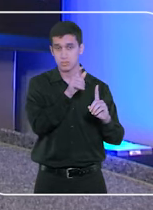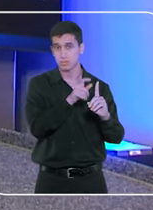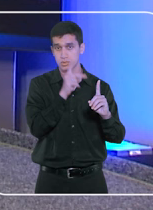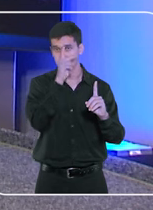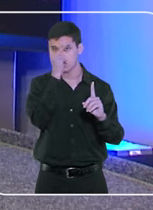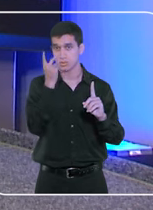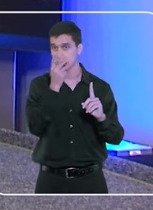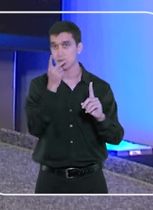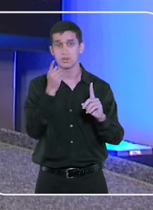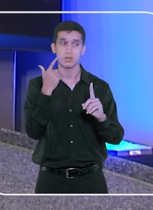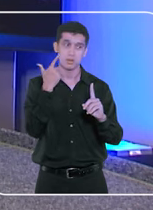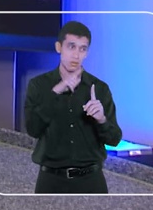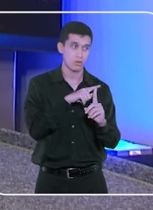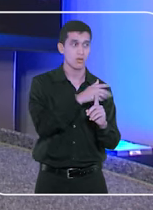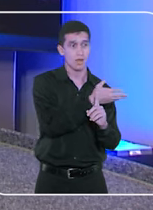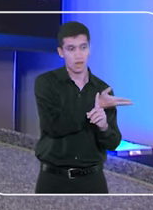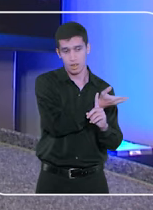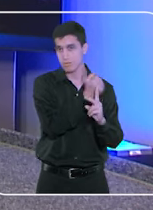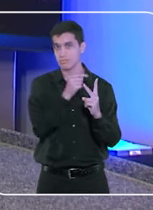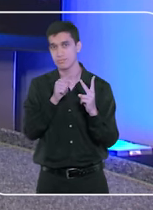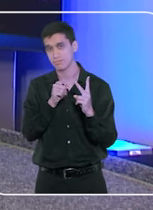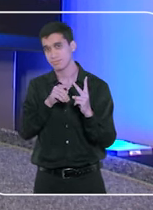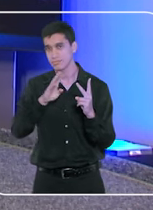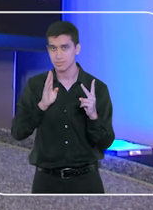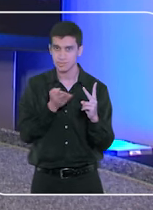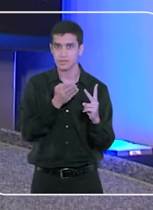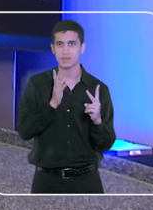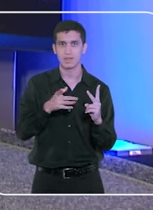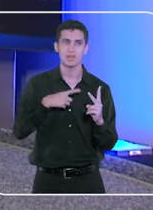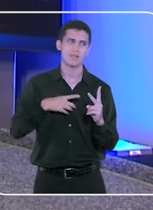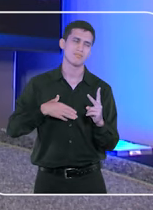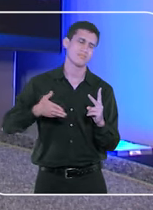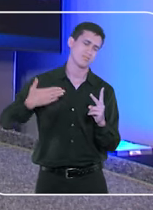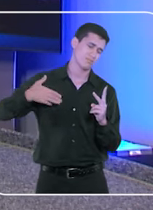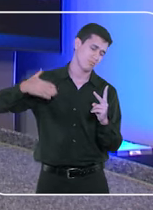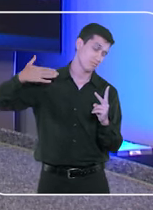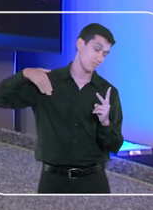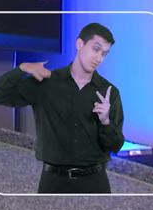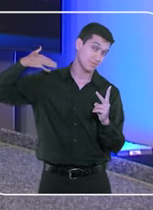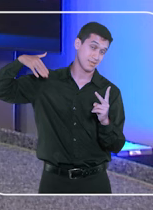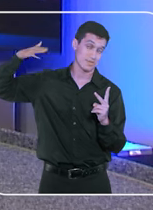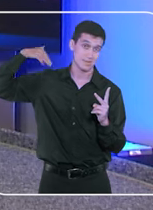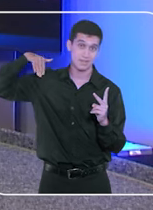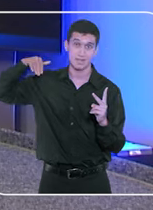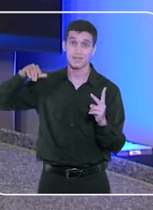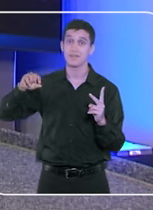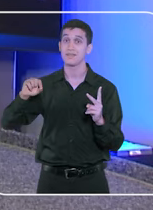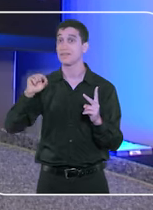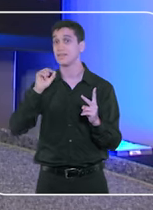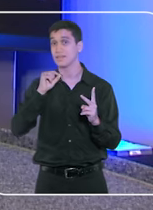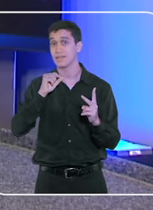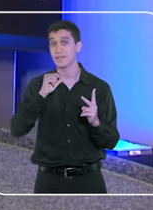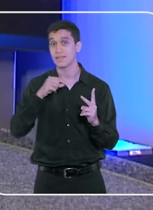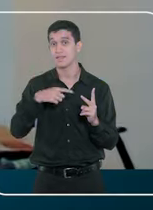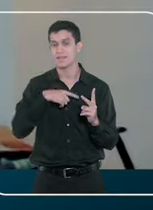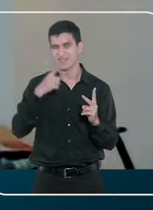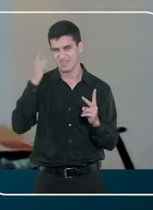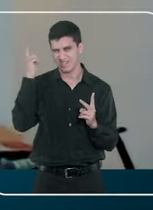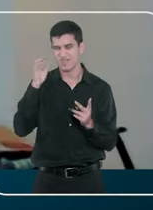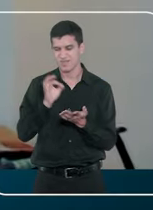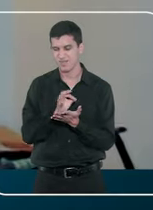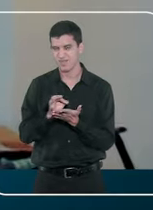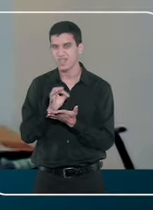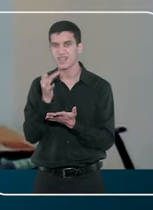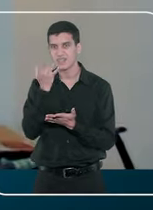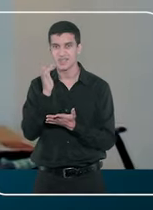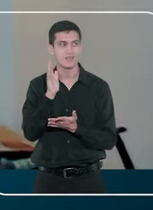de Correio é algo que já existe, eu sempre brinco com os alunos desde o Novo Testamento. O sujeito beijou lá o valor das moedas de ouro e já estava